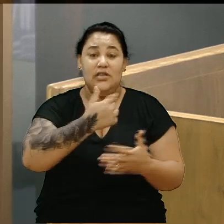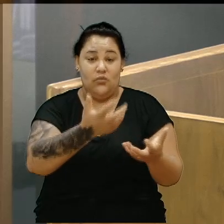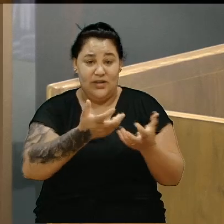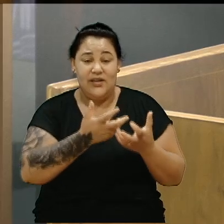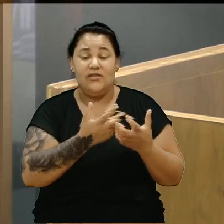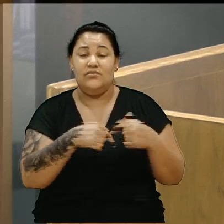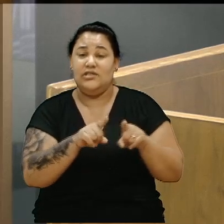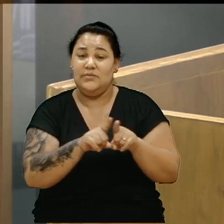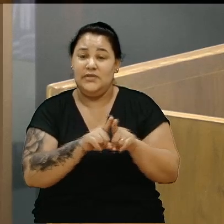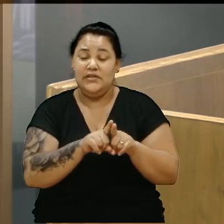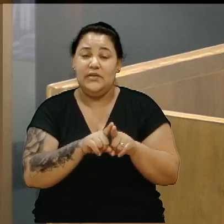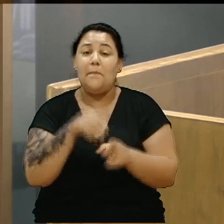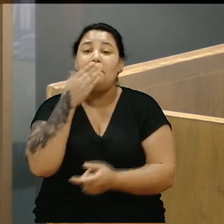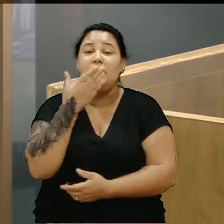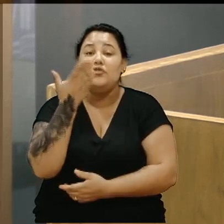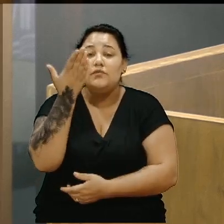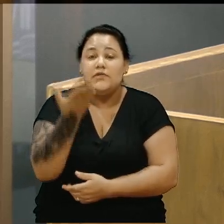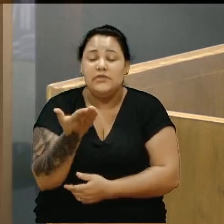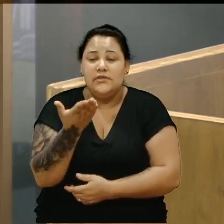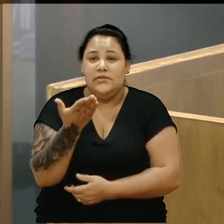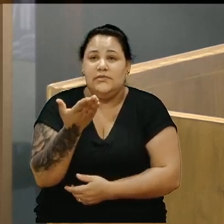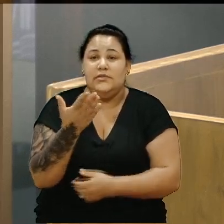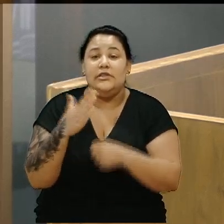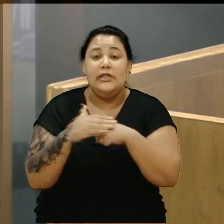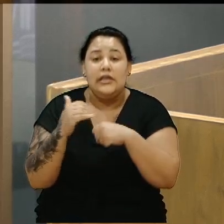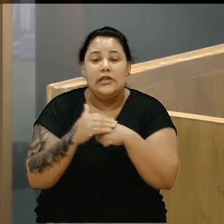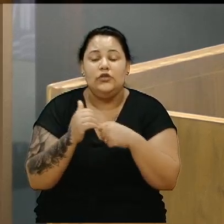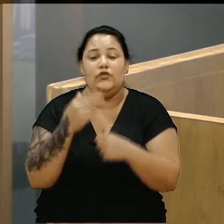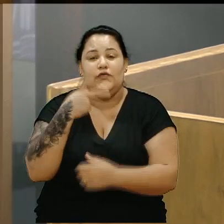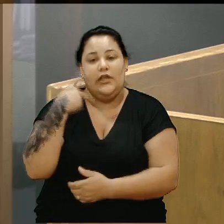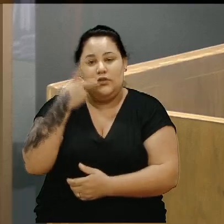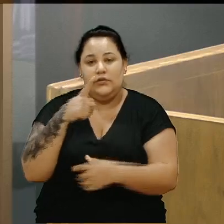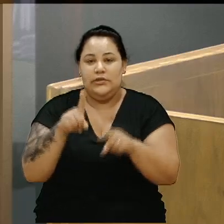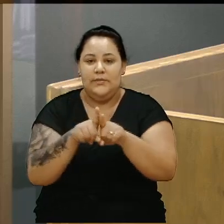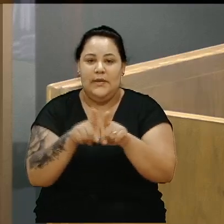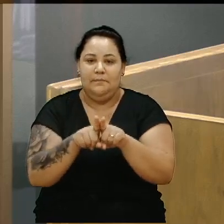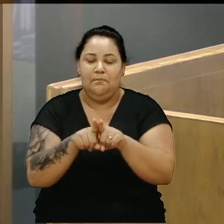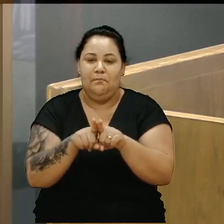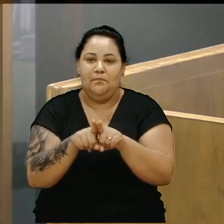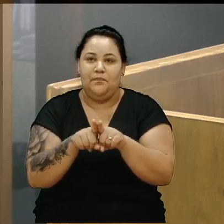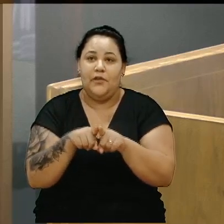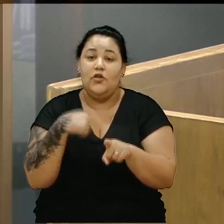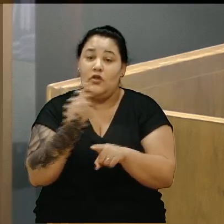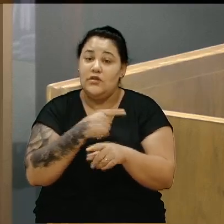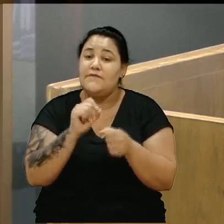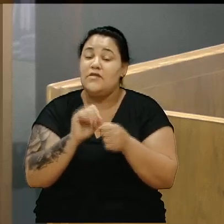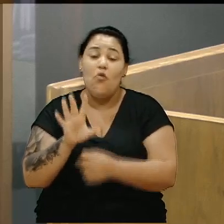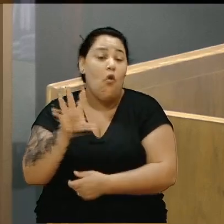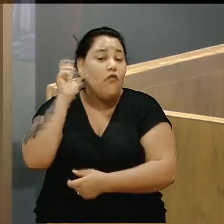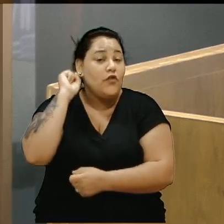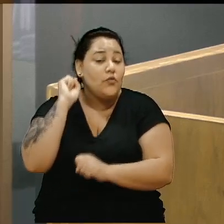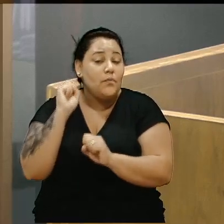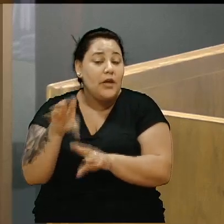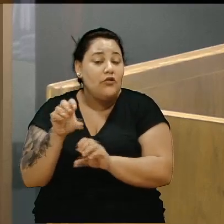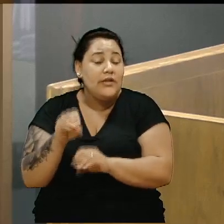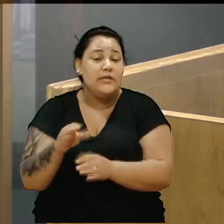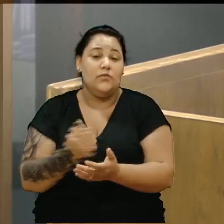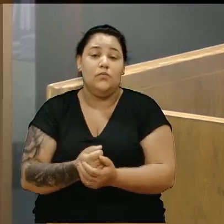aqui pedir para que os nobres pares, para que nós façamos essa escuta, porque a sociedade pede que nós